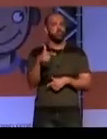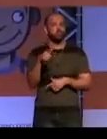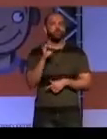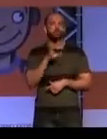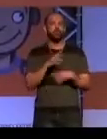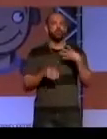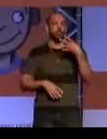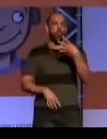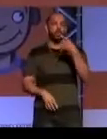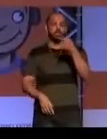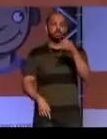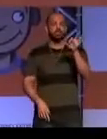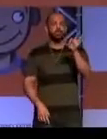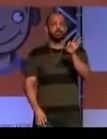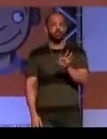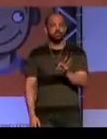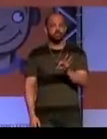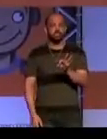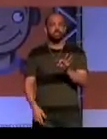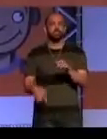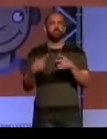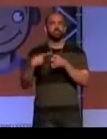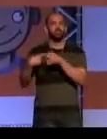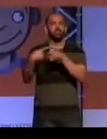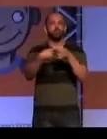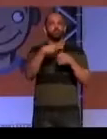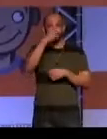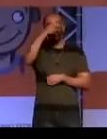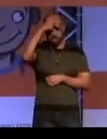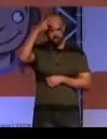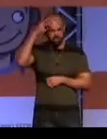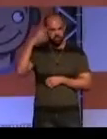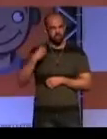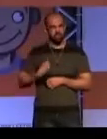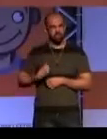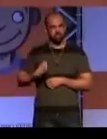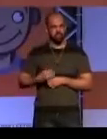em 47% de municípios está introduzido.